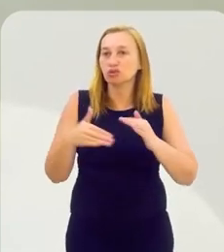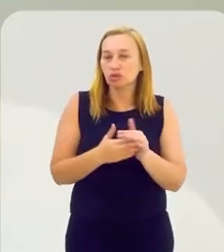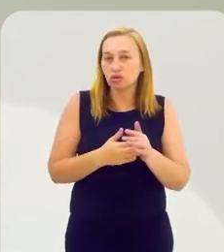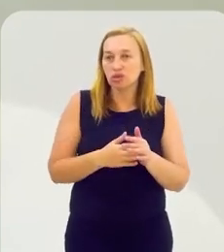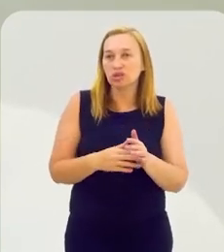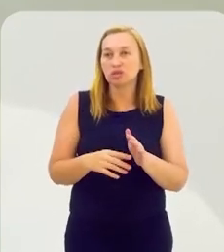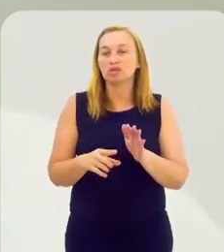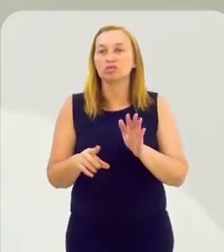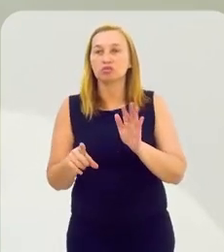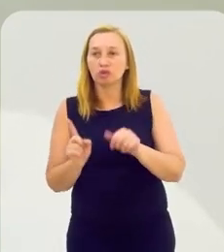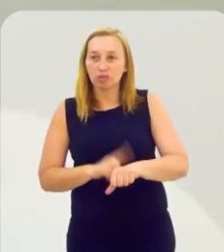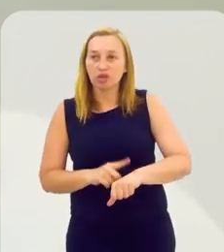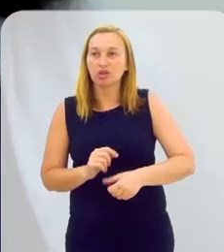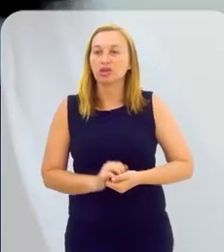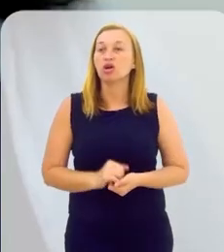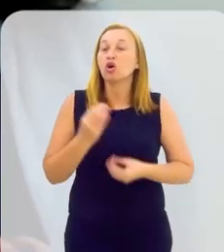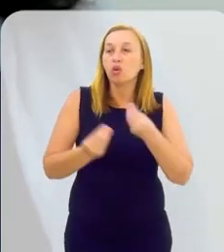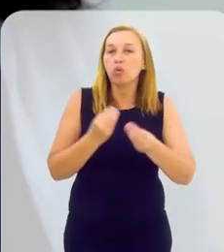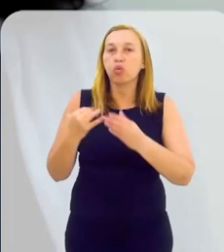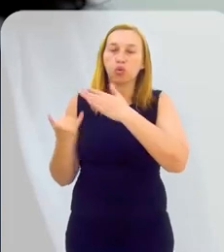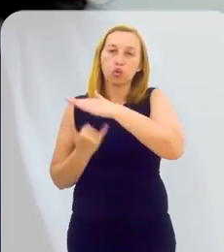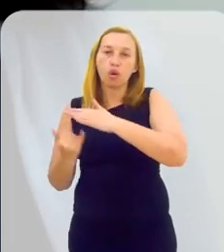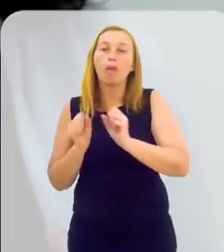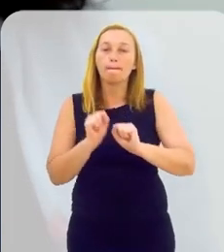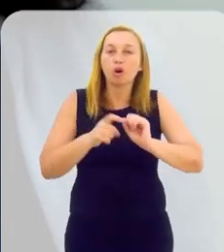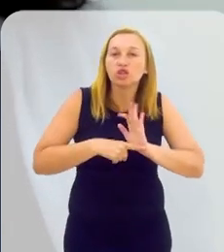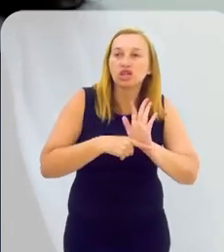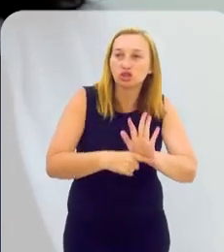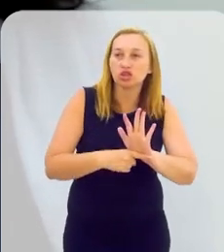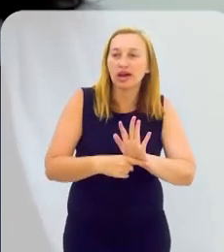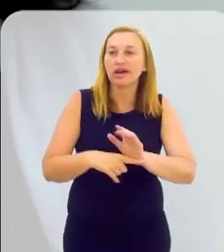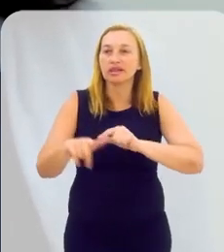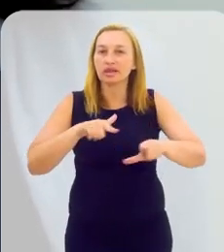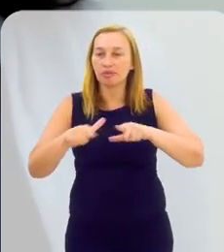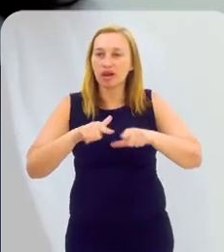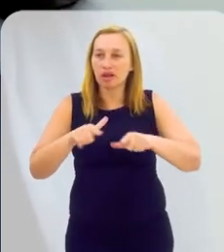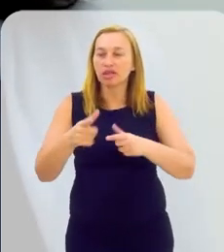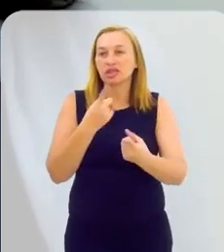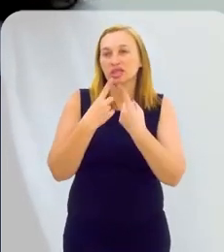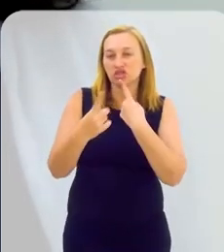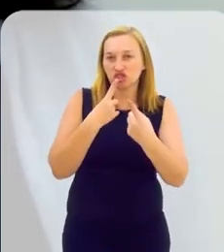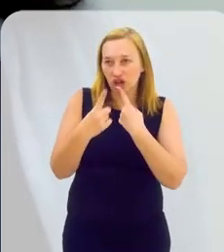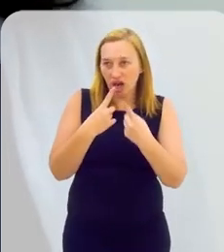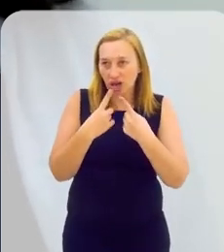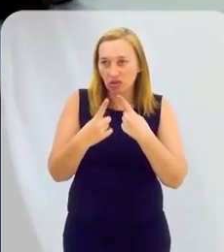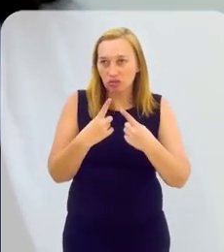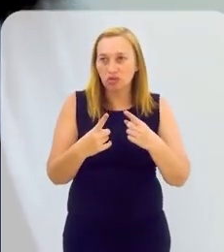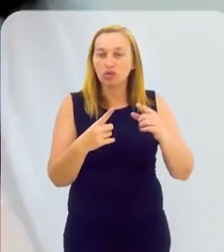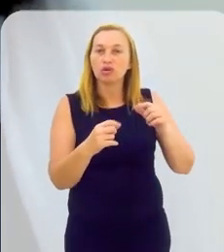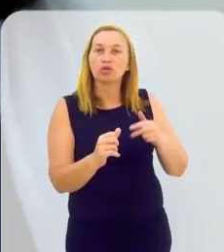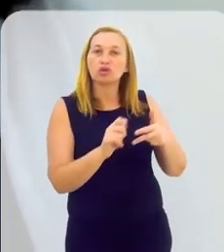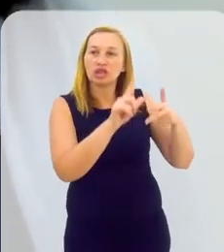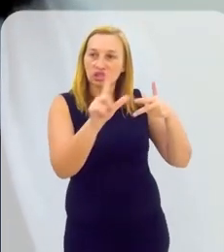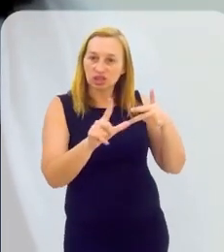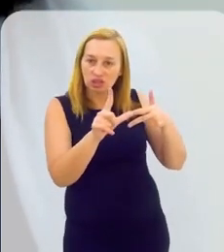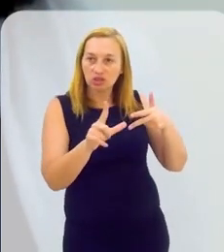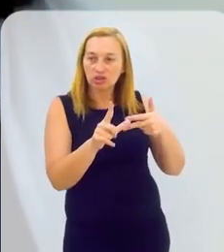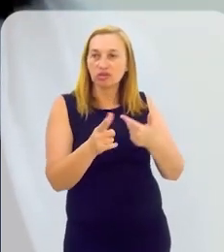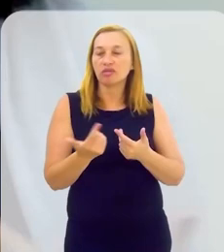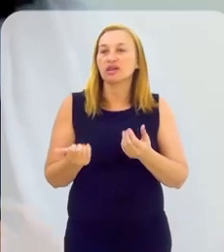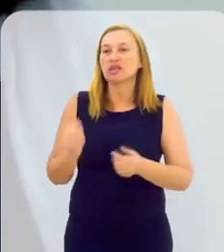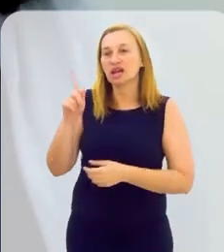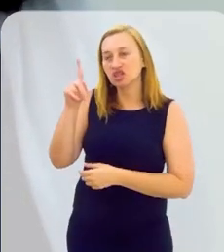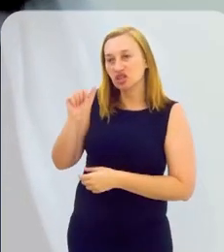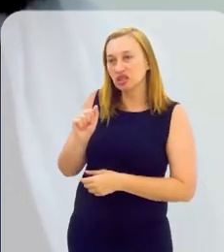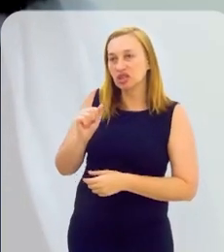as legislaturas. Como a sua instituição pode ajudar e trabalhar nesse diálogo permanente com o legislativo para fazer essa agenda